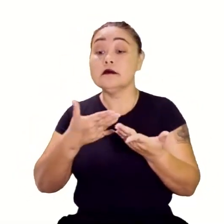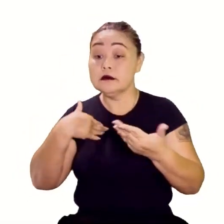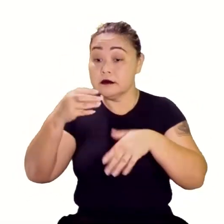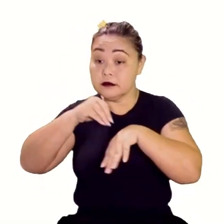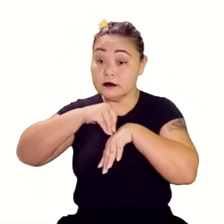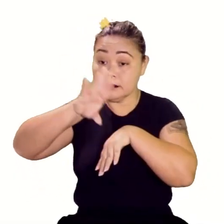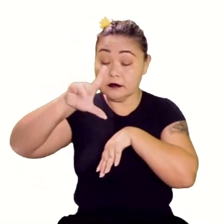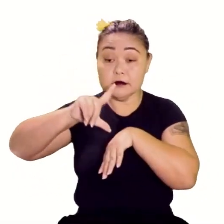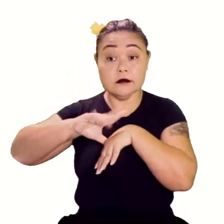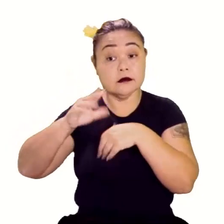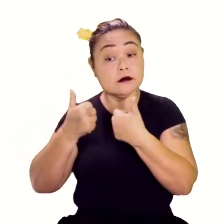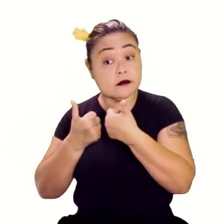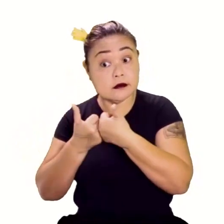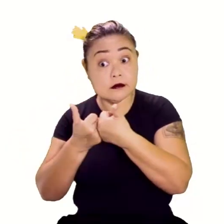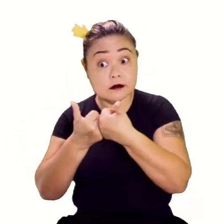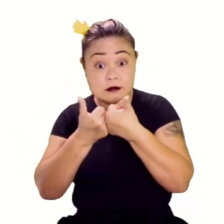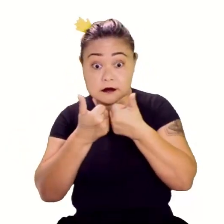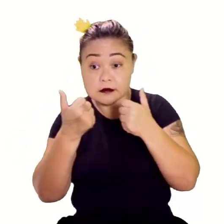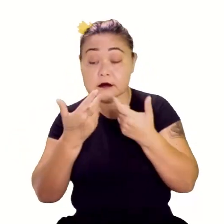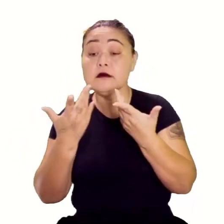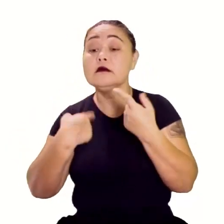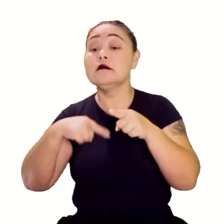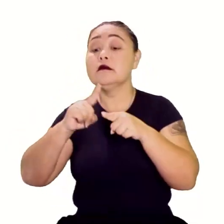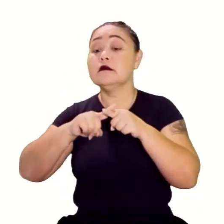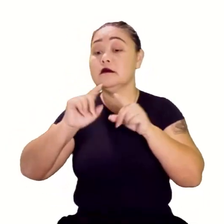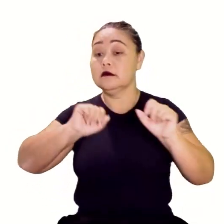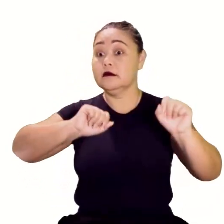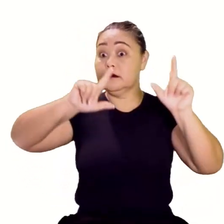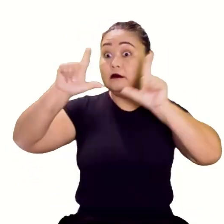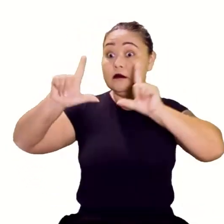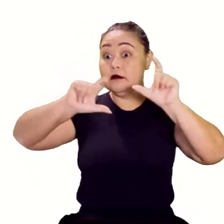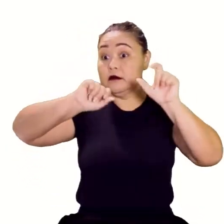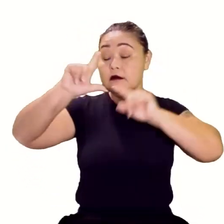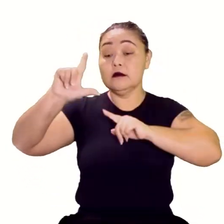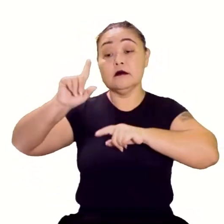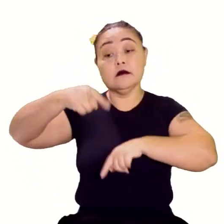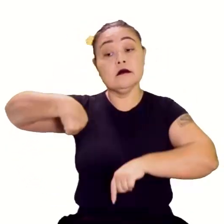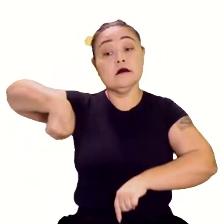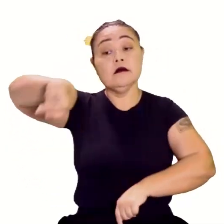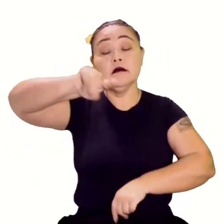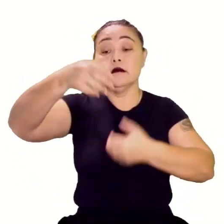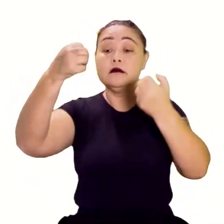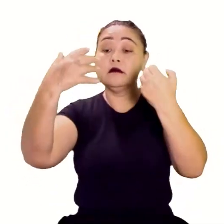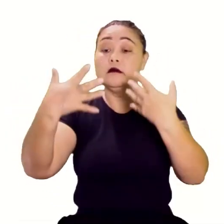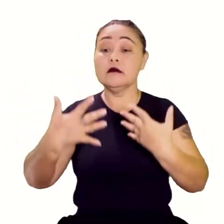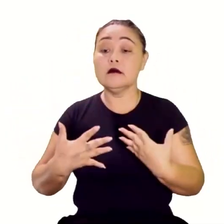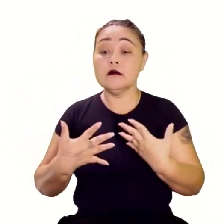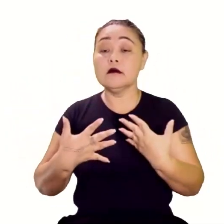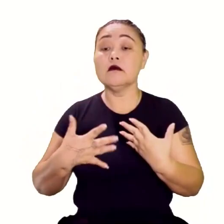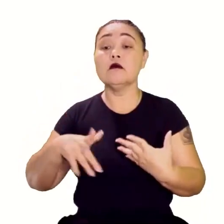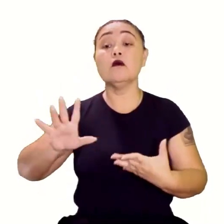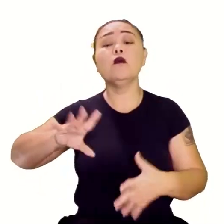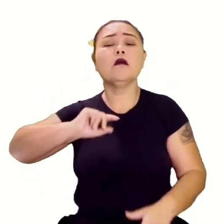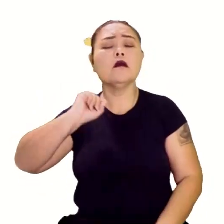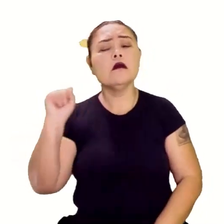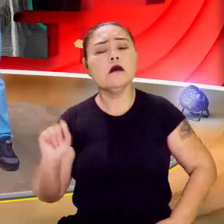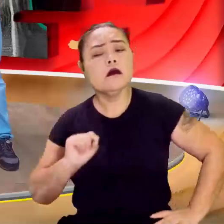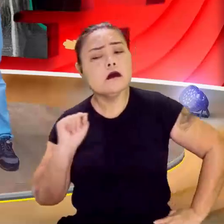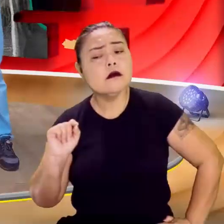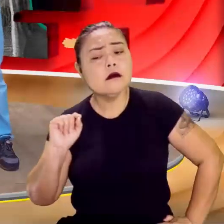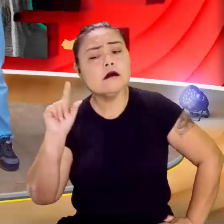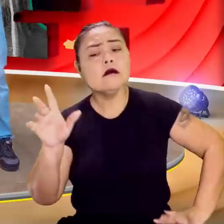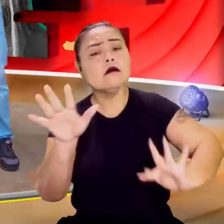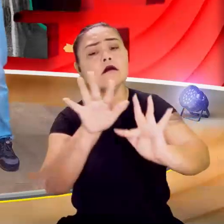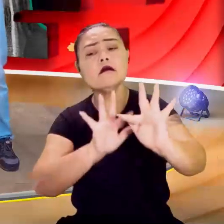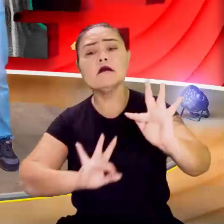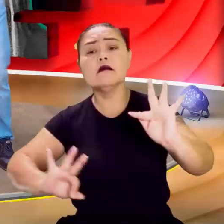com vocês mais de perto e trazer os nossos slides aqui junto, né? Para a gente trazer as explicações. Afinal, o que é